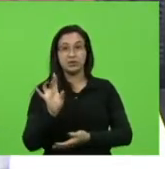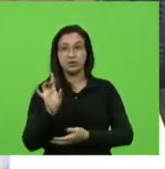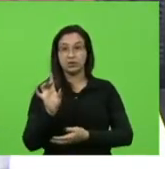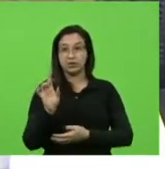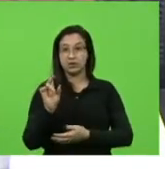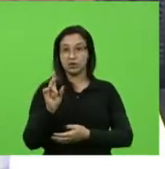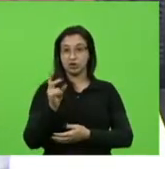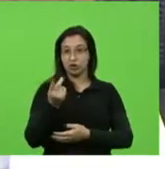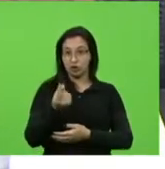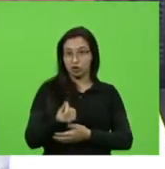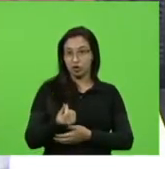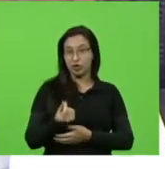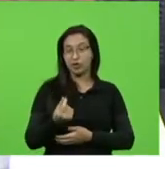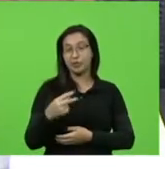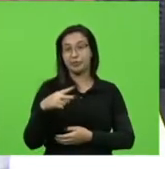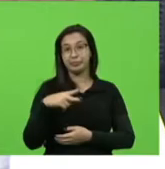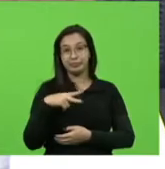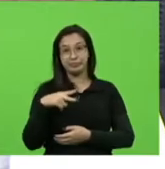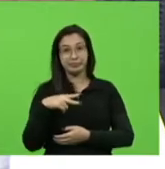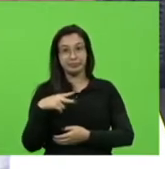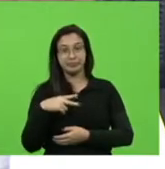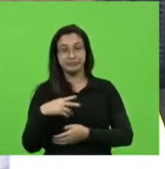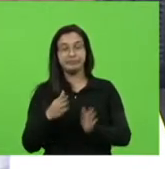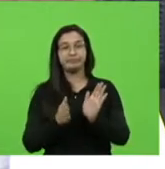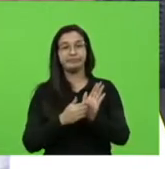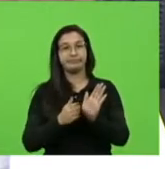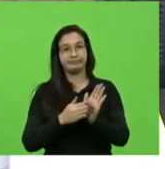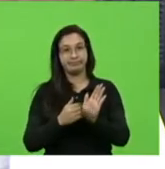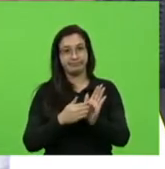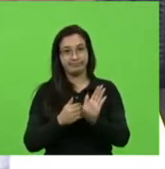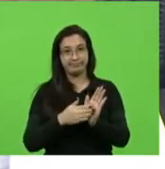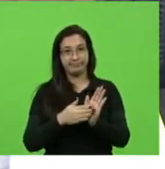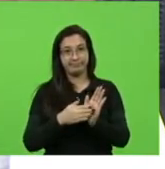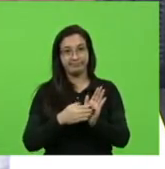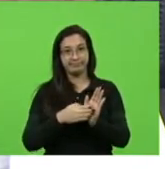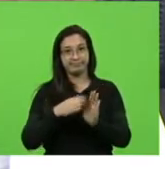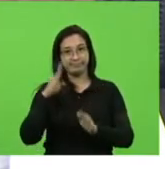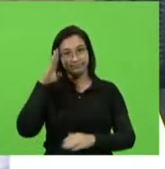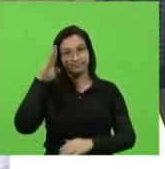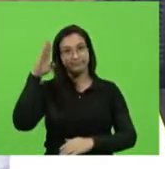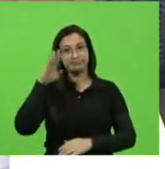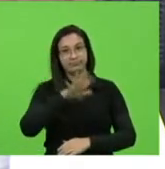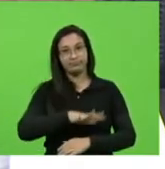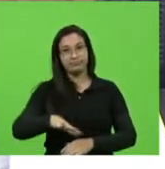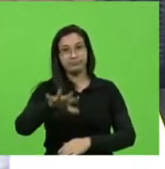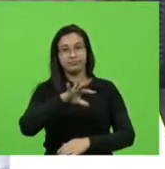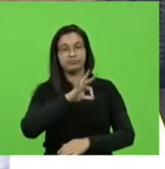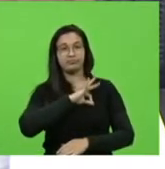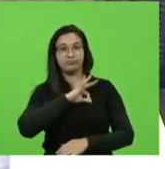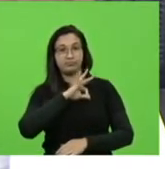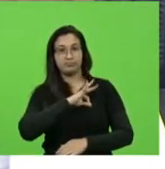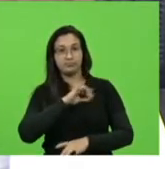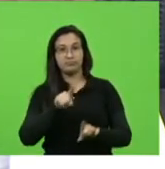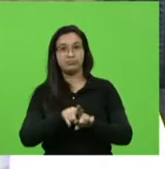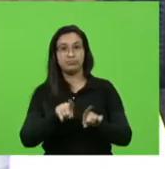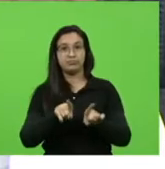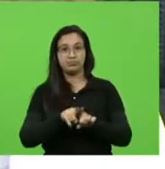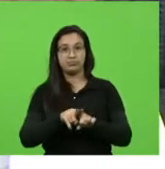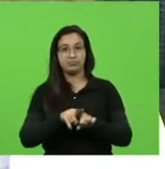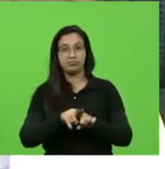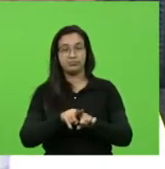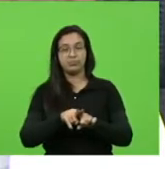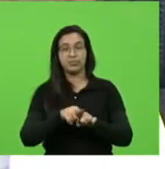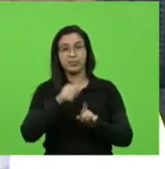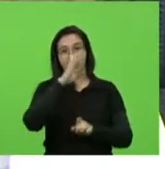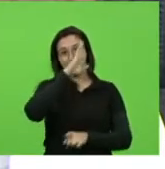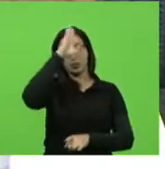né? Então, quero também parabenizar aí o Comando-Geral da Polícia Militar, do Corpo de Bombeiros e o Governo do Estado. E tens